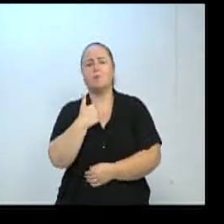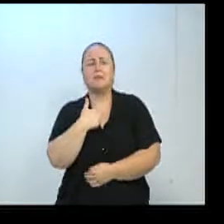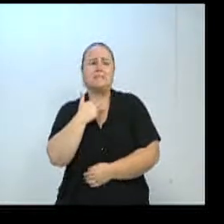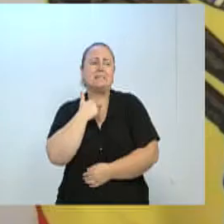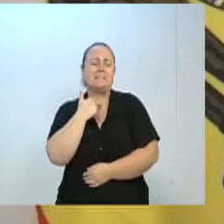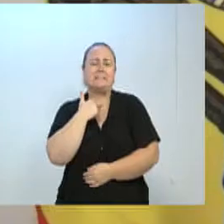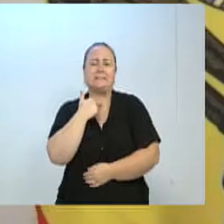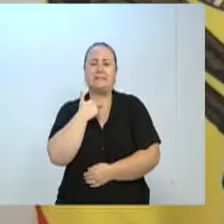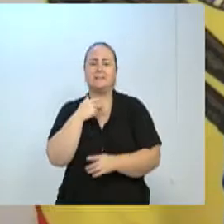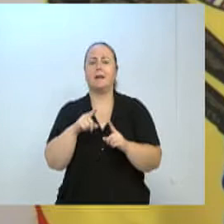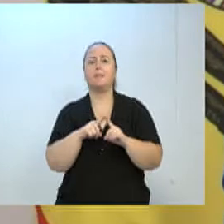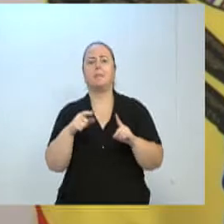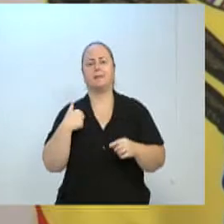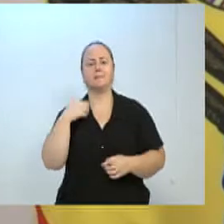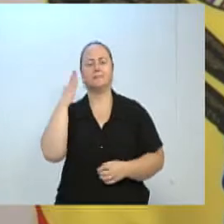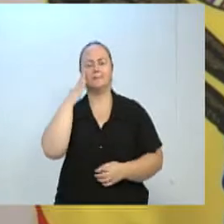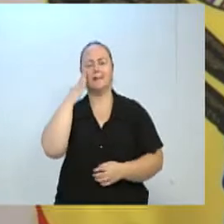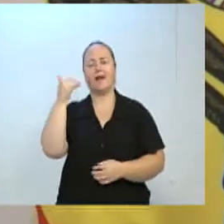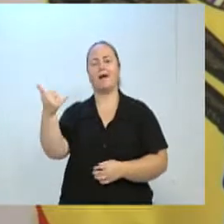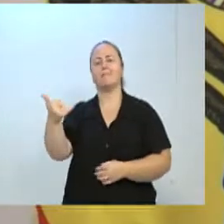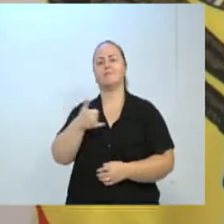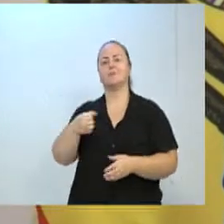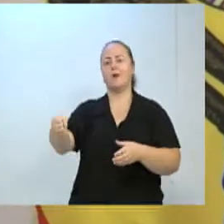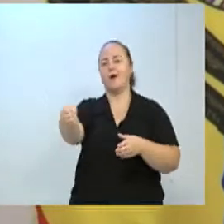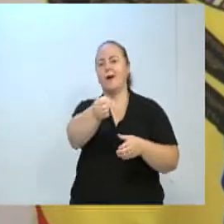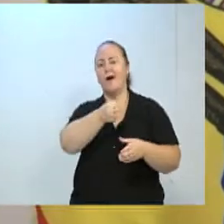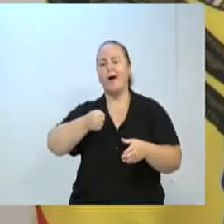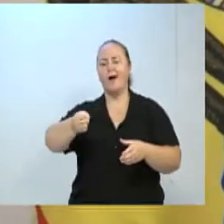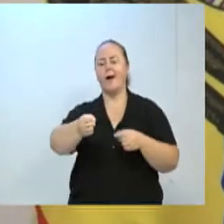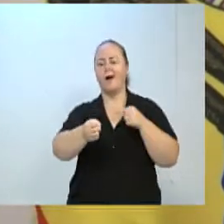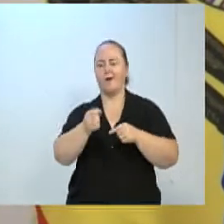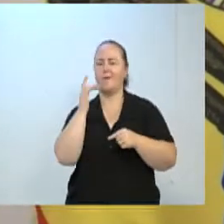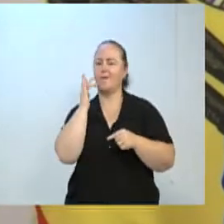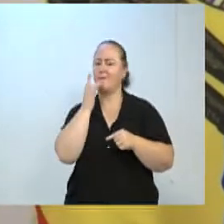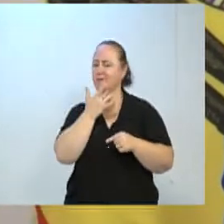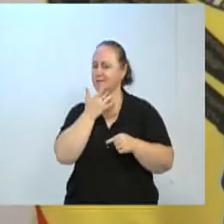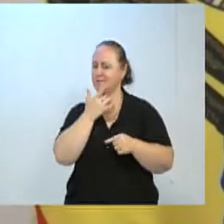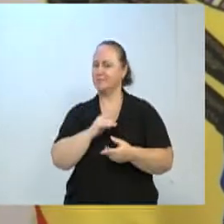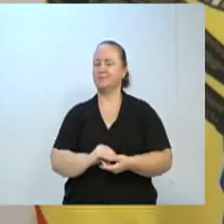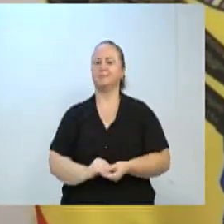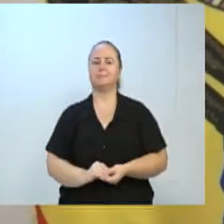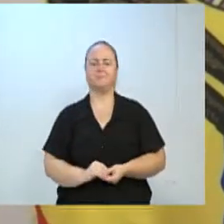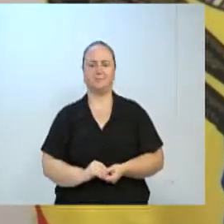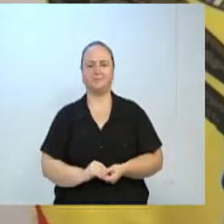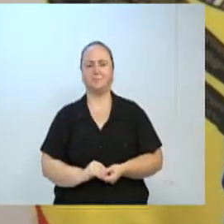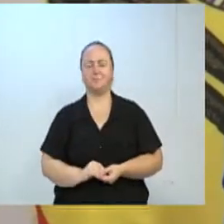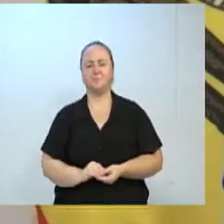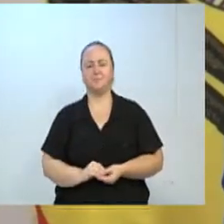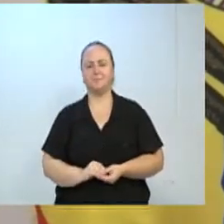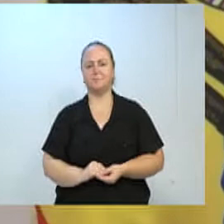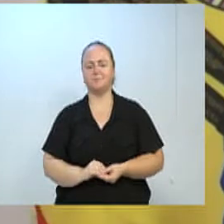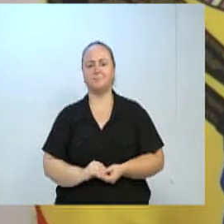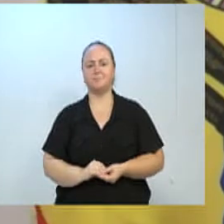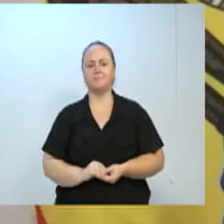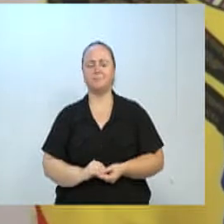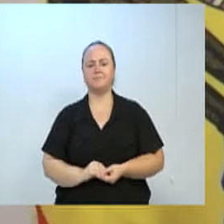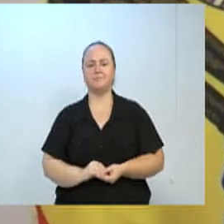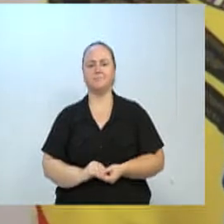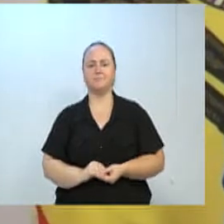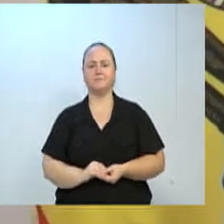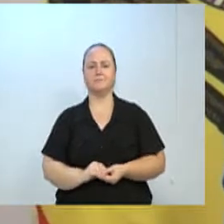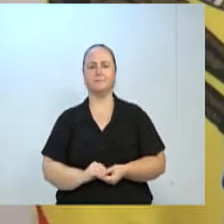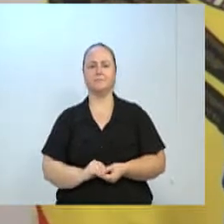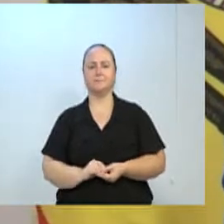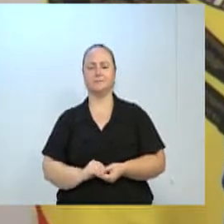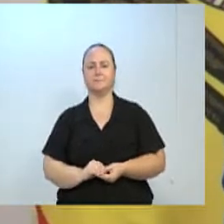que estava boa a polenta. Tá. E, senhores, eu participei nessa semana. É